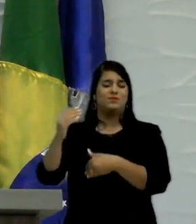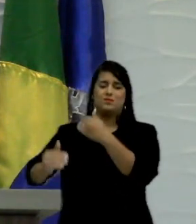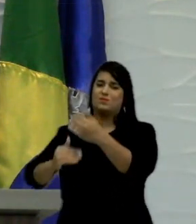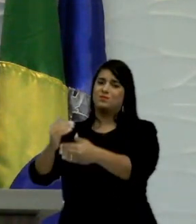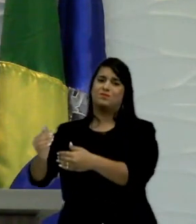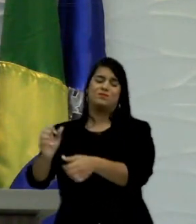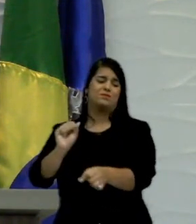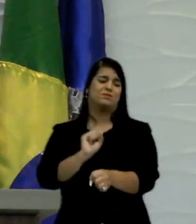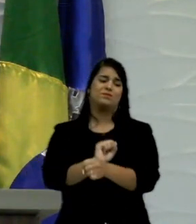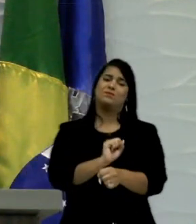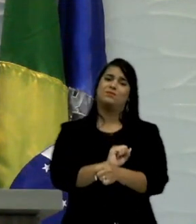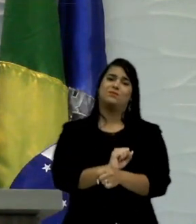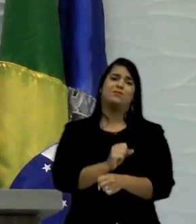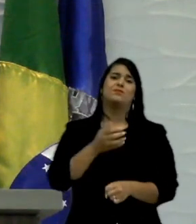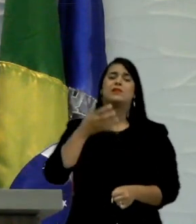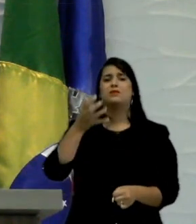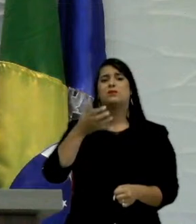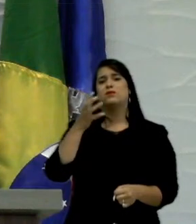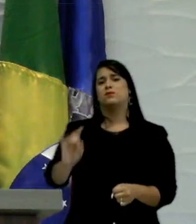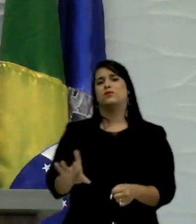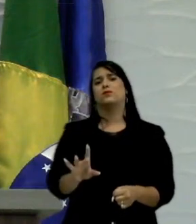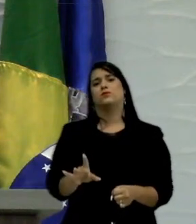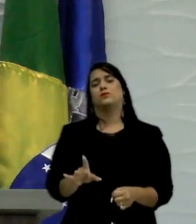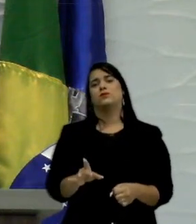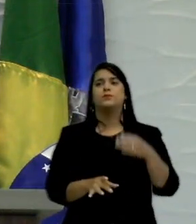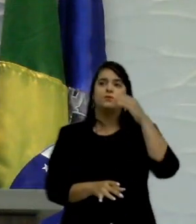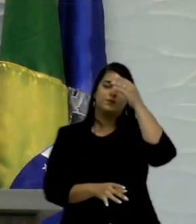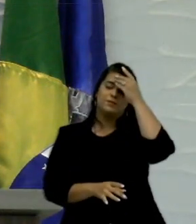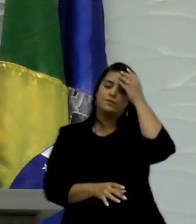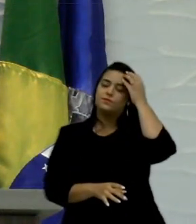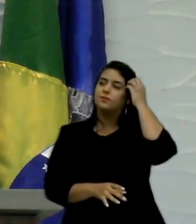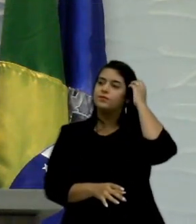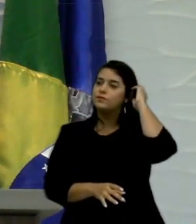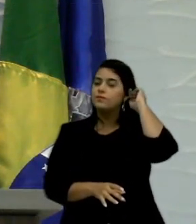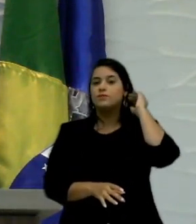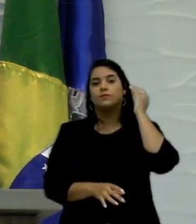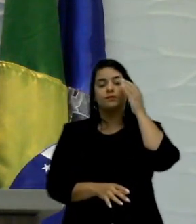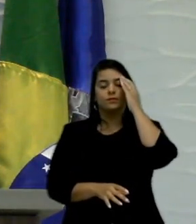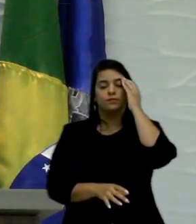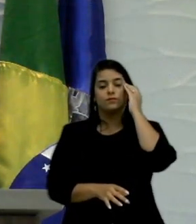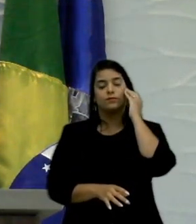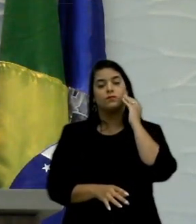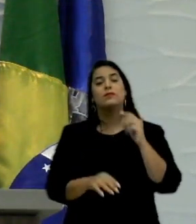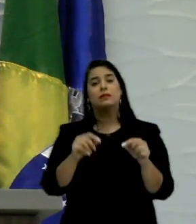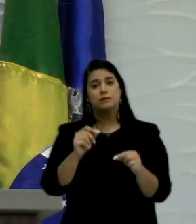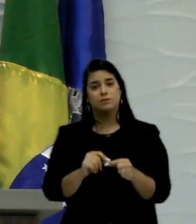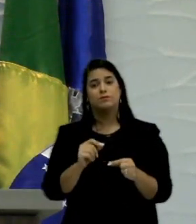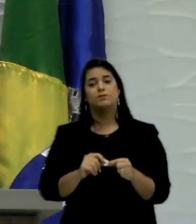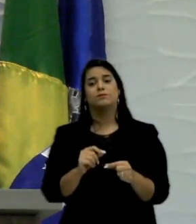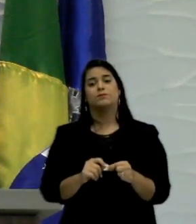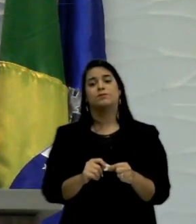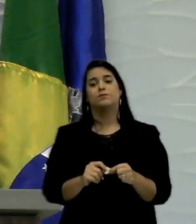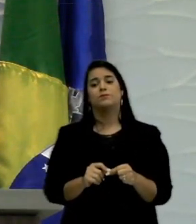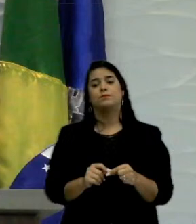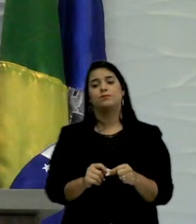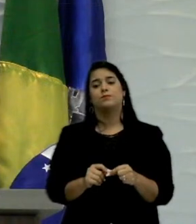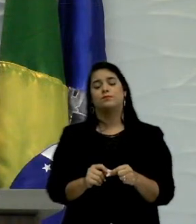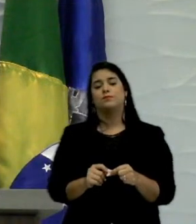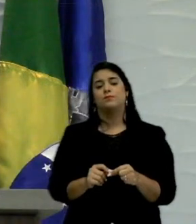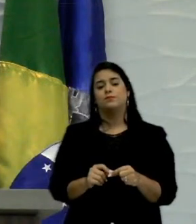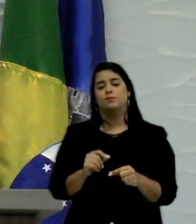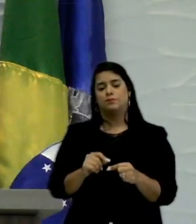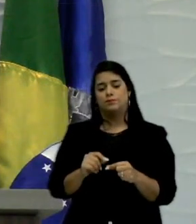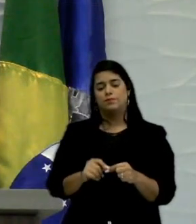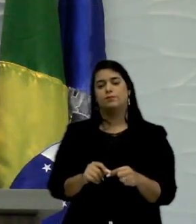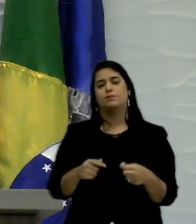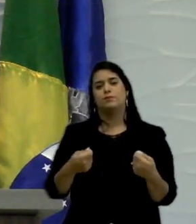nesse discurso aqui e a coisa não vai para frente. Ou a gente faz ocupação nesses espaços, seja no prédio da Compesa, na sede,